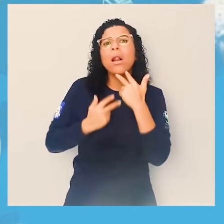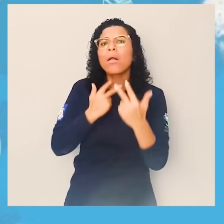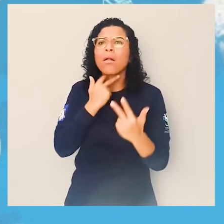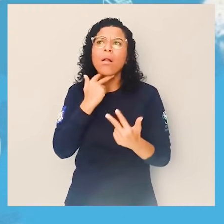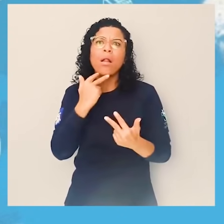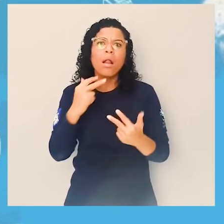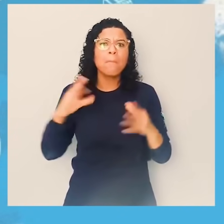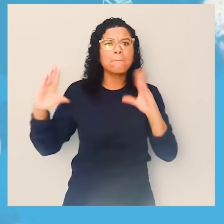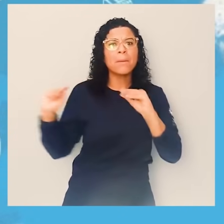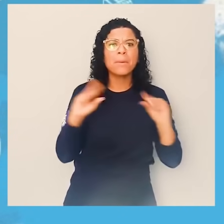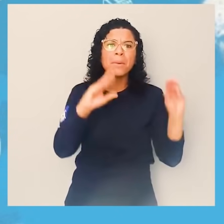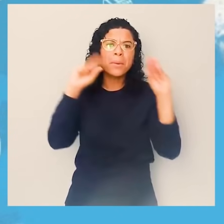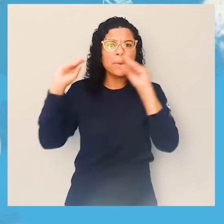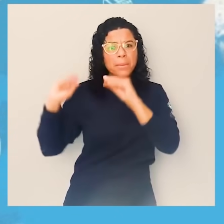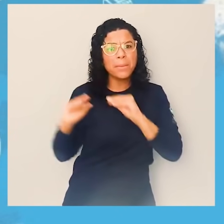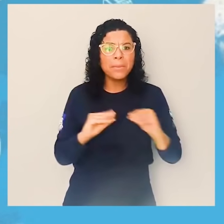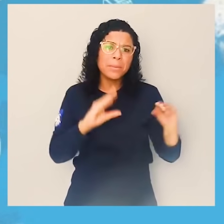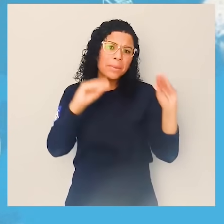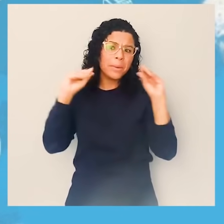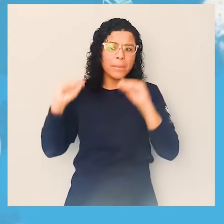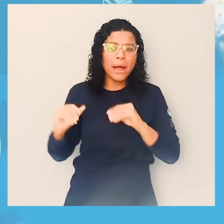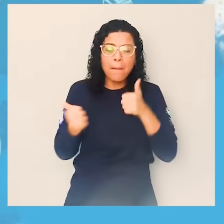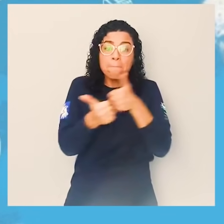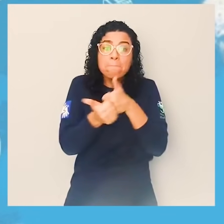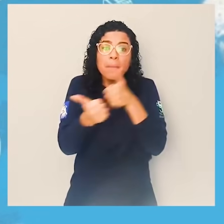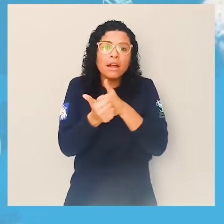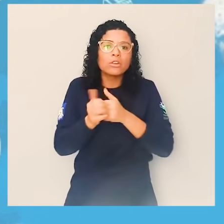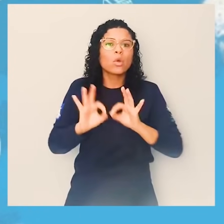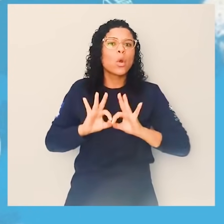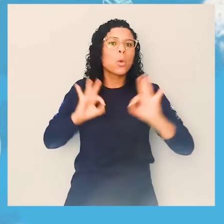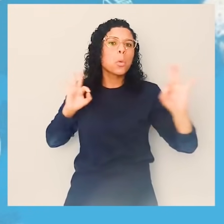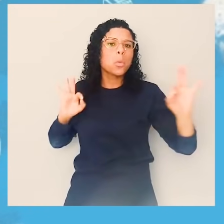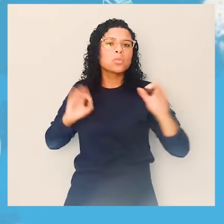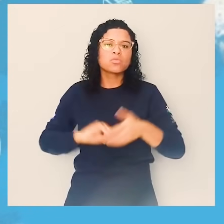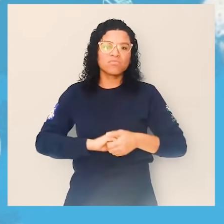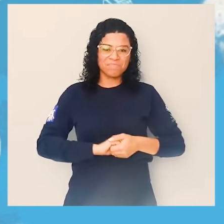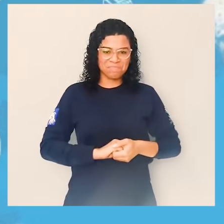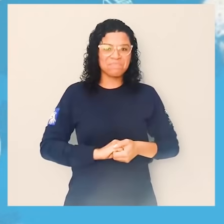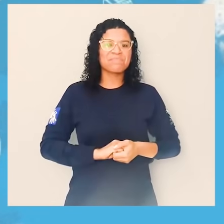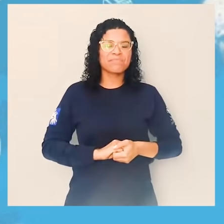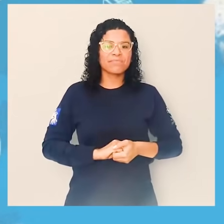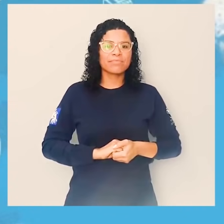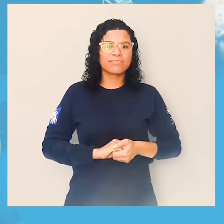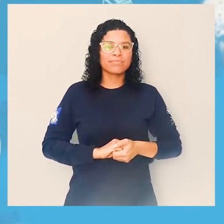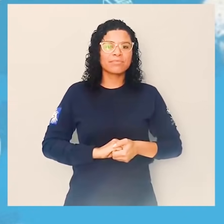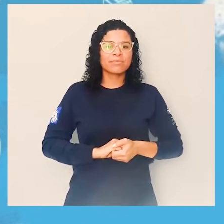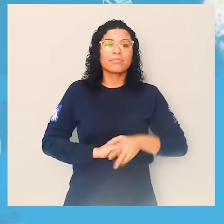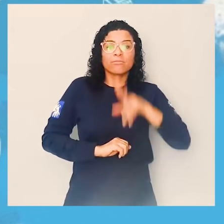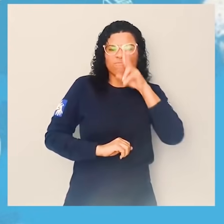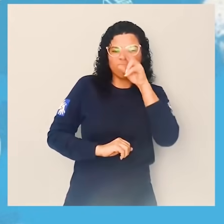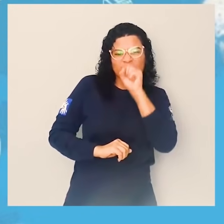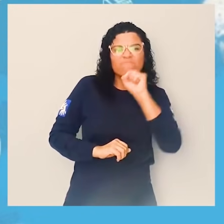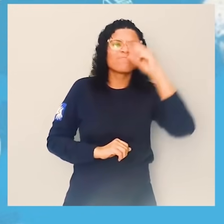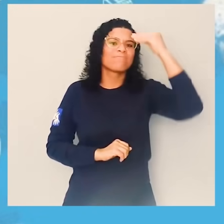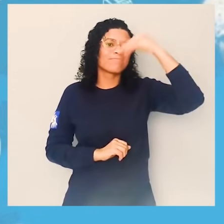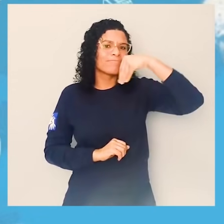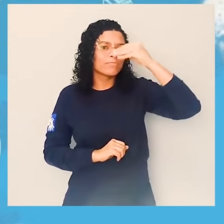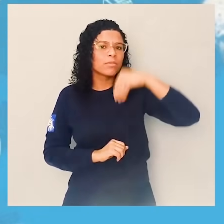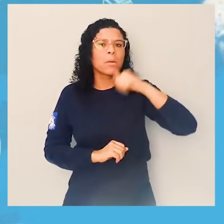mais vozes que vinham de todos os lados, de perto e de longe. Fortes e